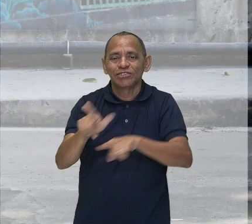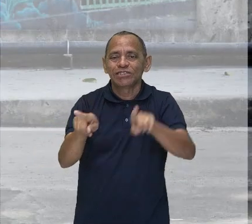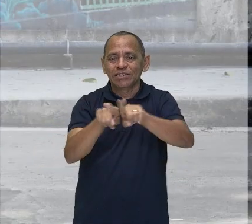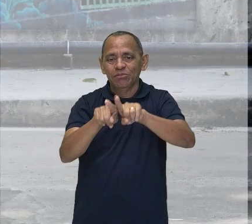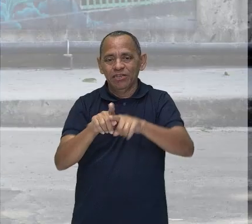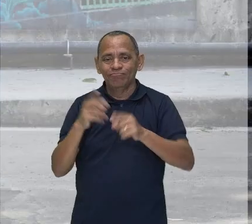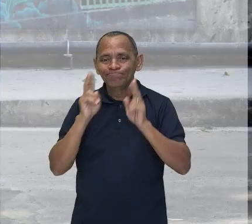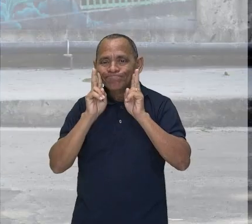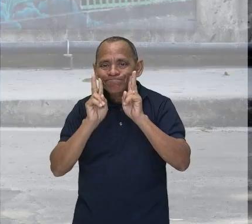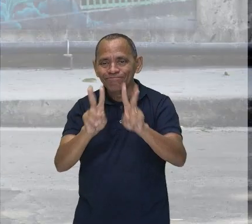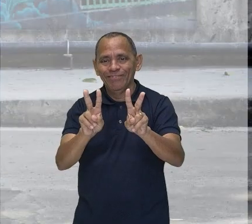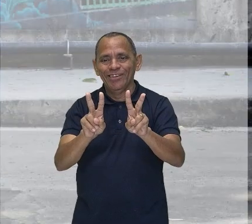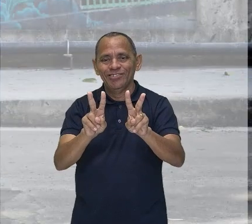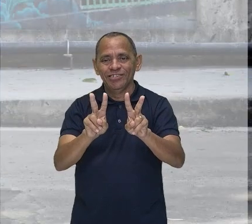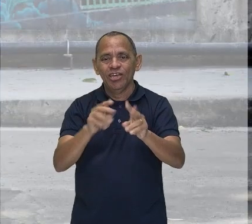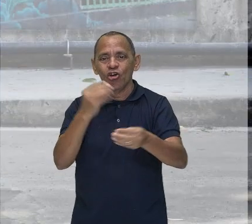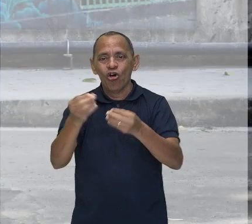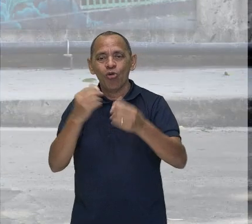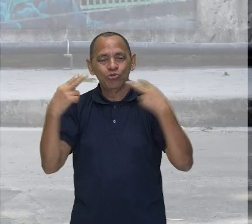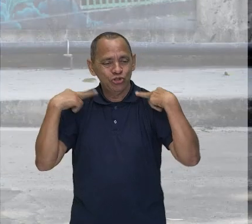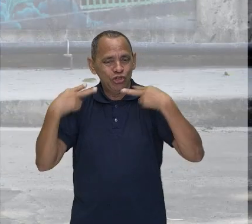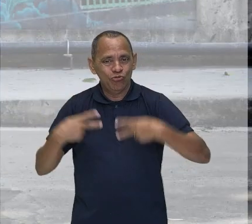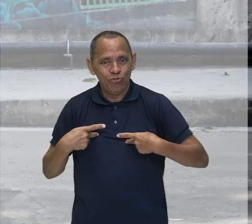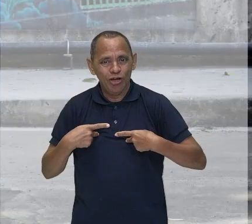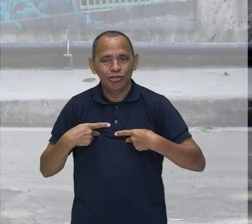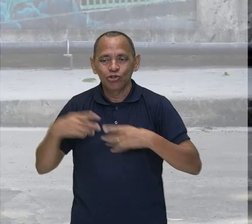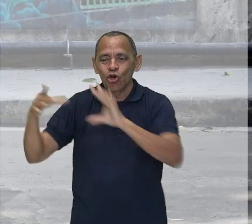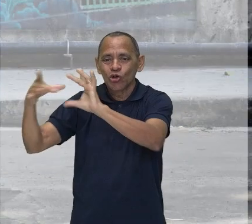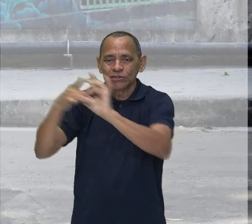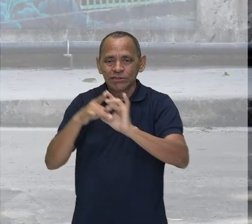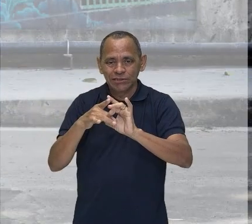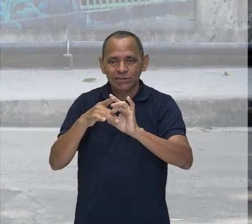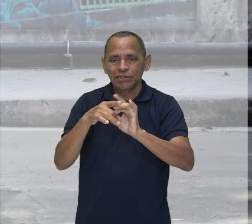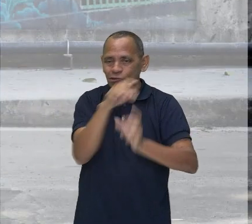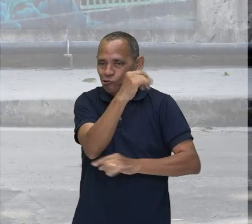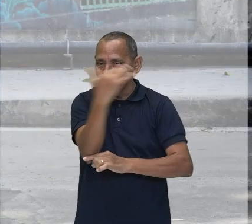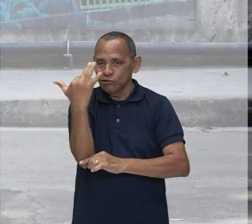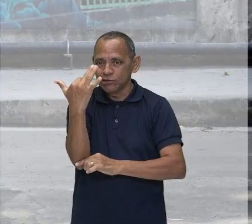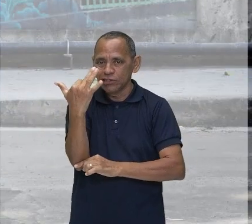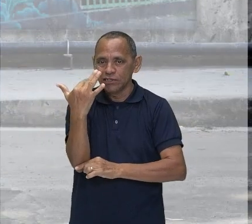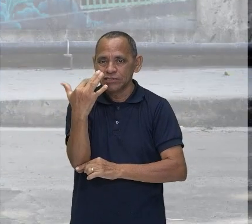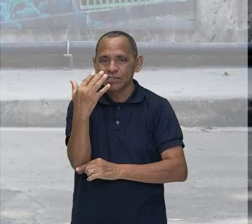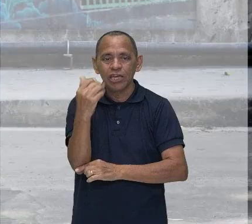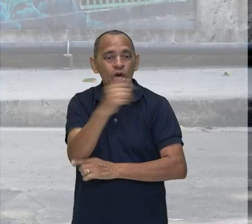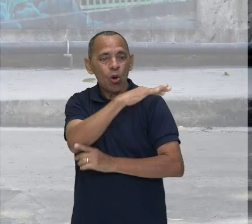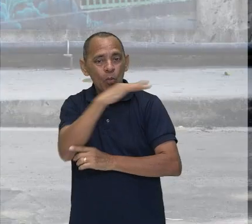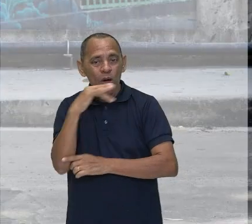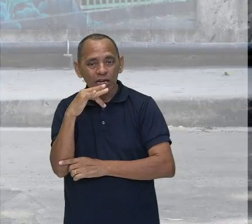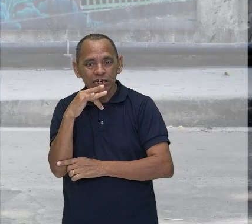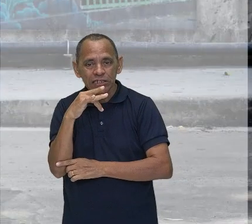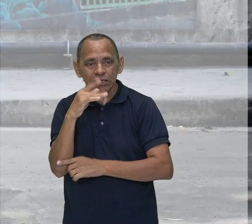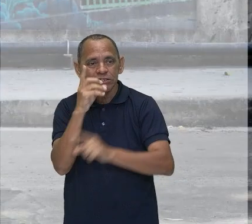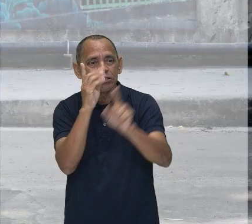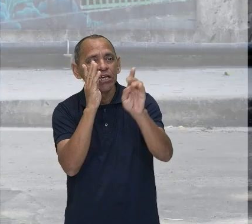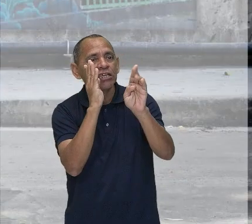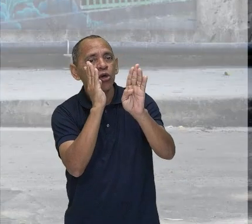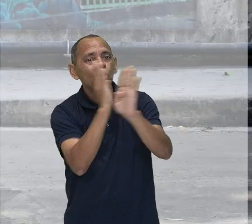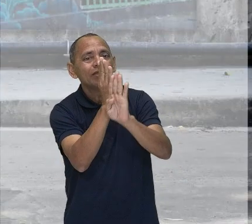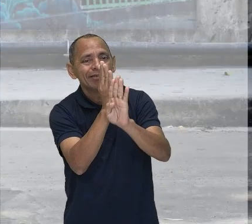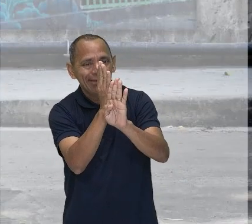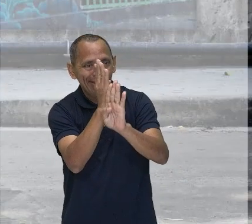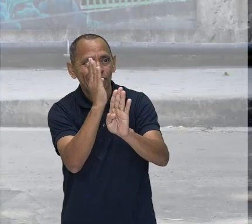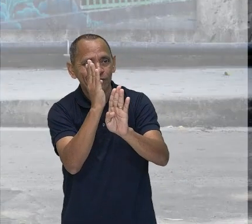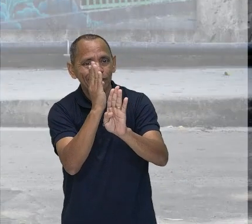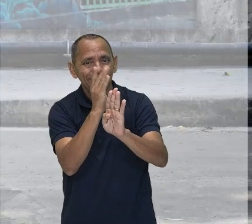como mostra o ser humano em conexão com a natureza, de forma ali, olha, uma criança descobrindo a natureza,